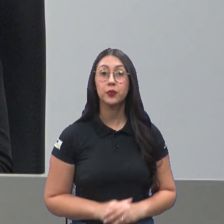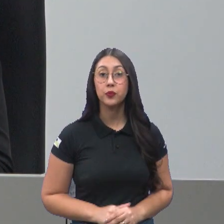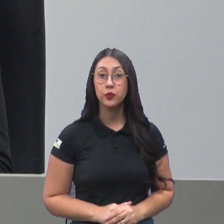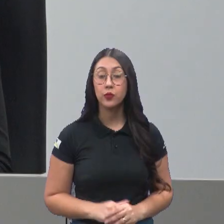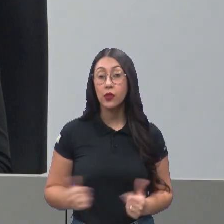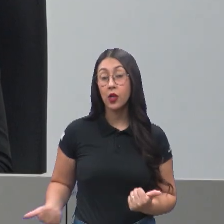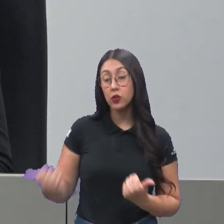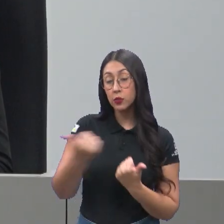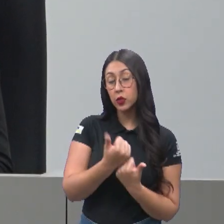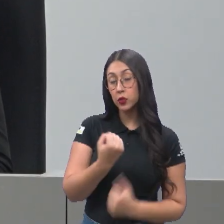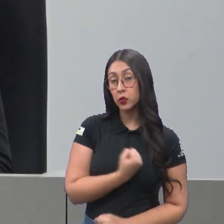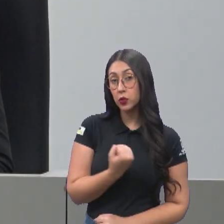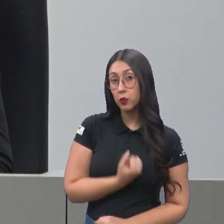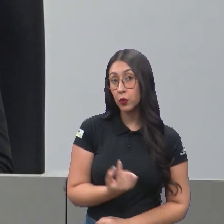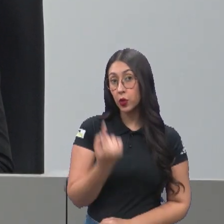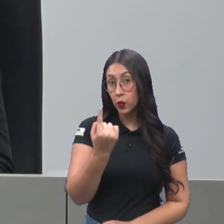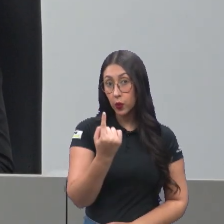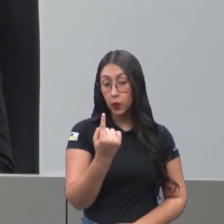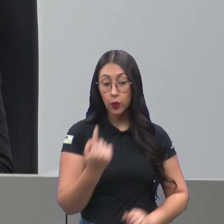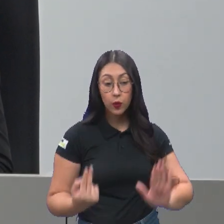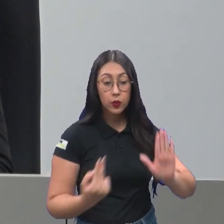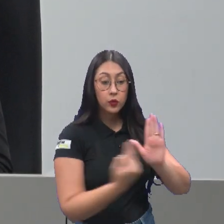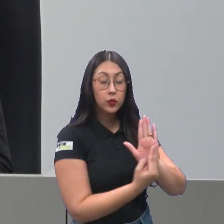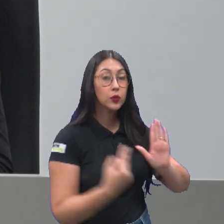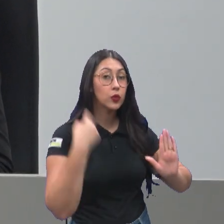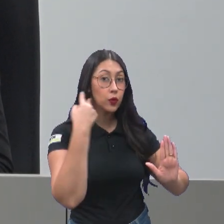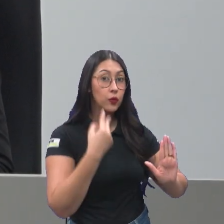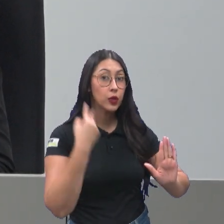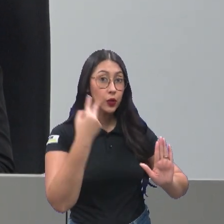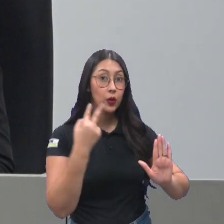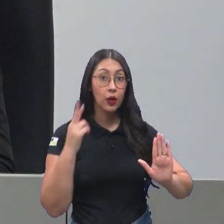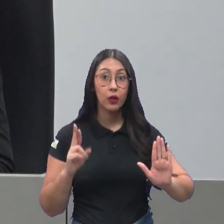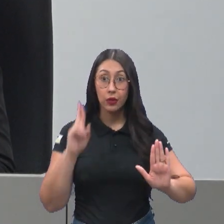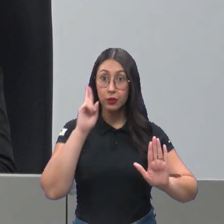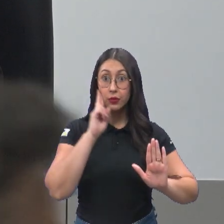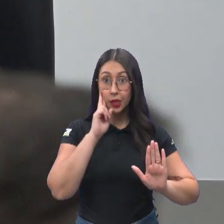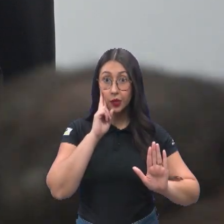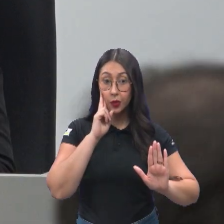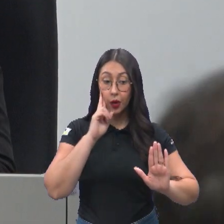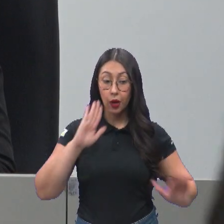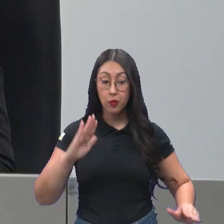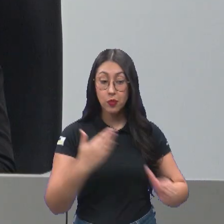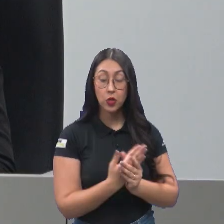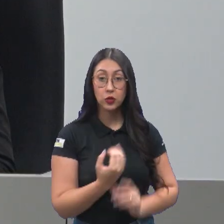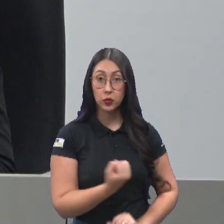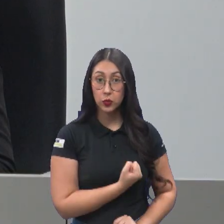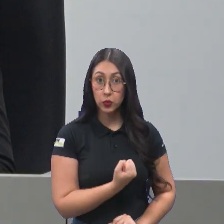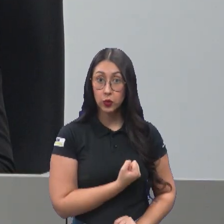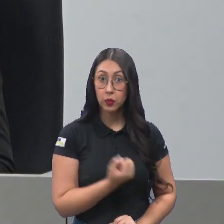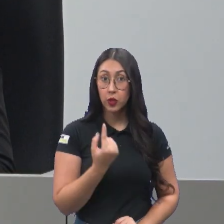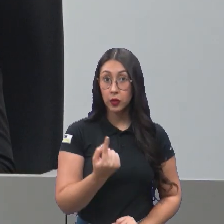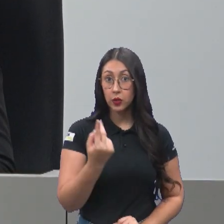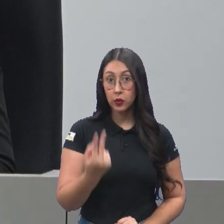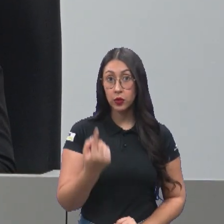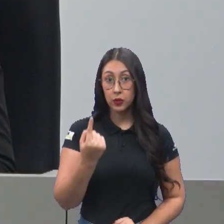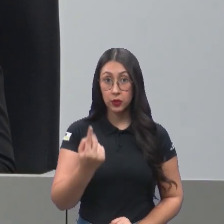Substitutivo número 1, de autoria do vereador Renato Santiago, ao processo número